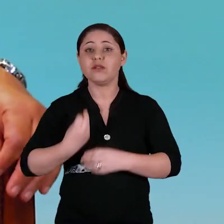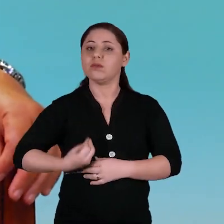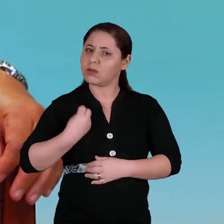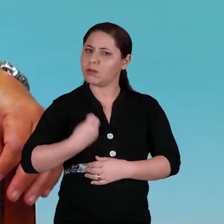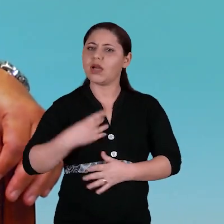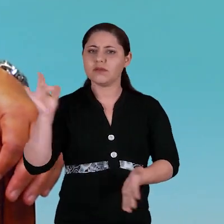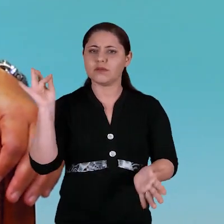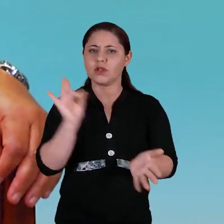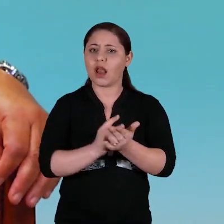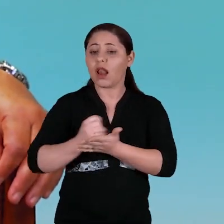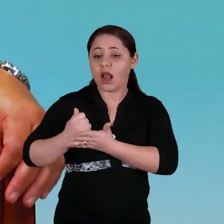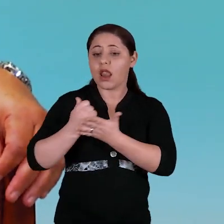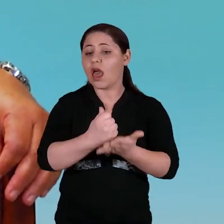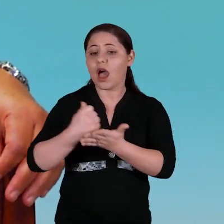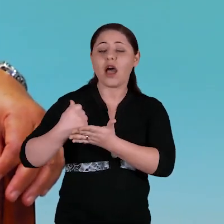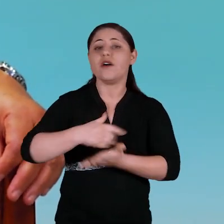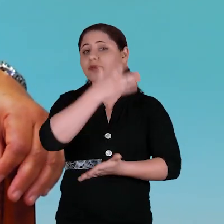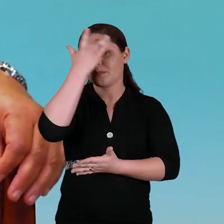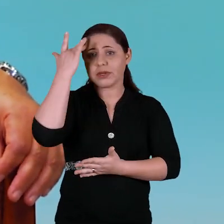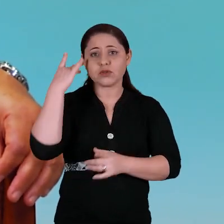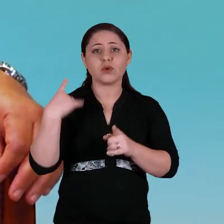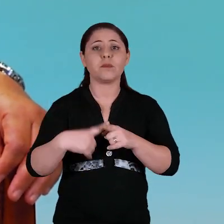participo e levo pessoas, porque